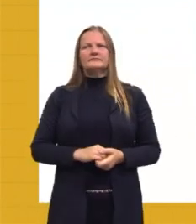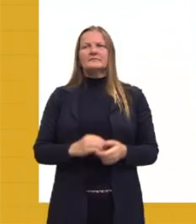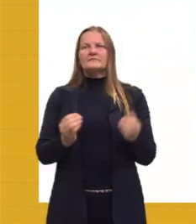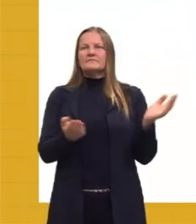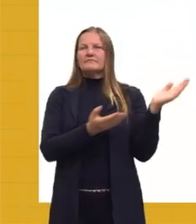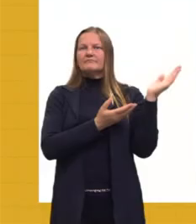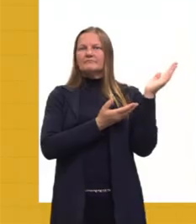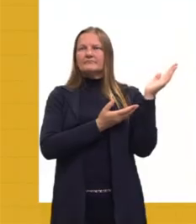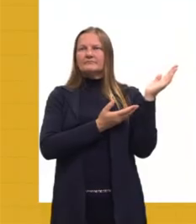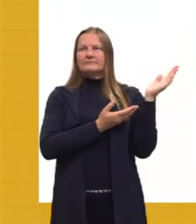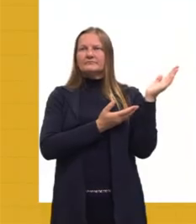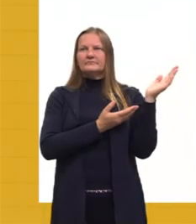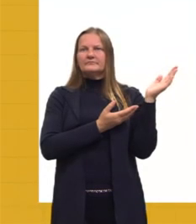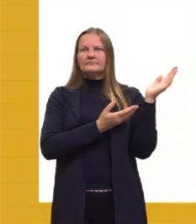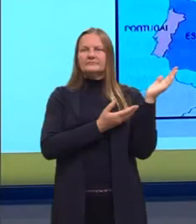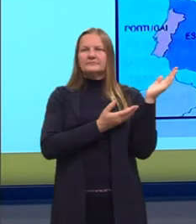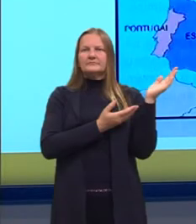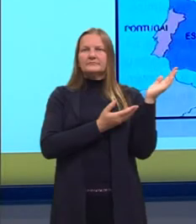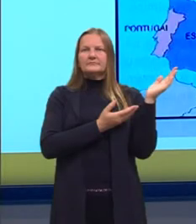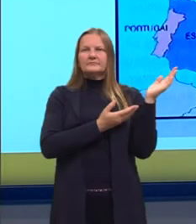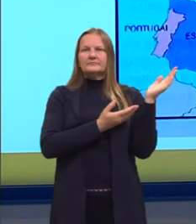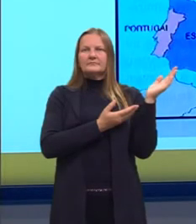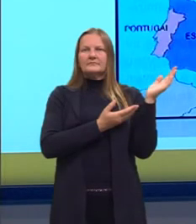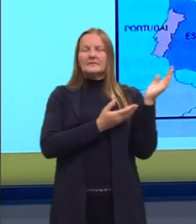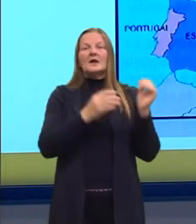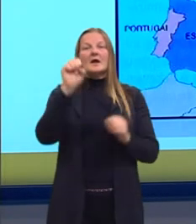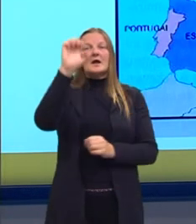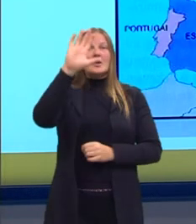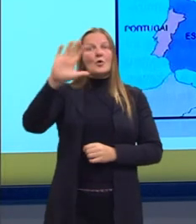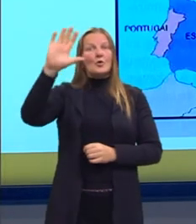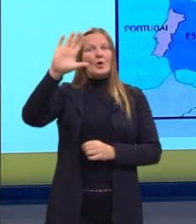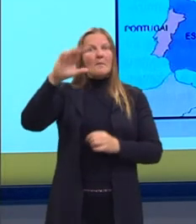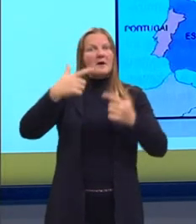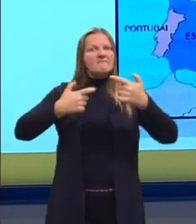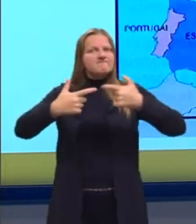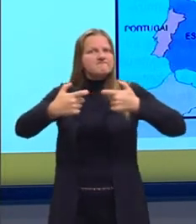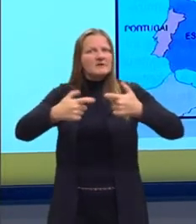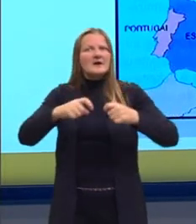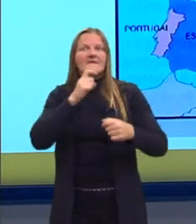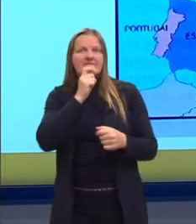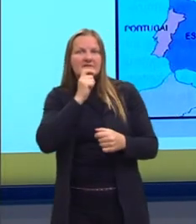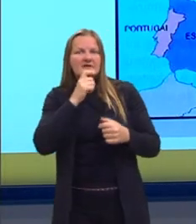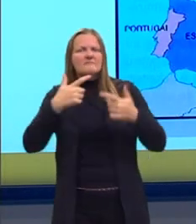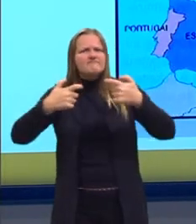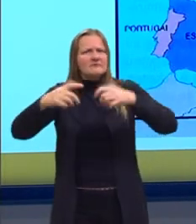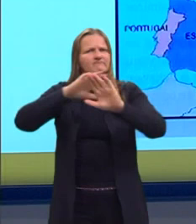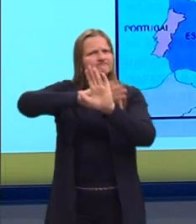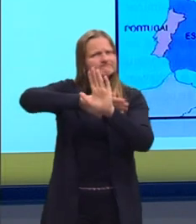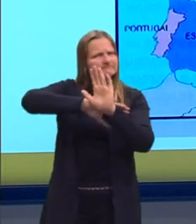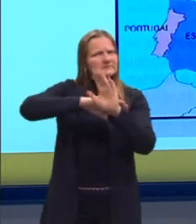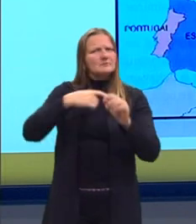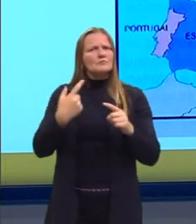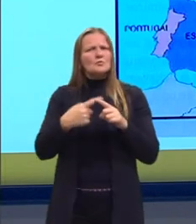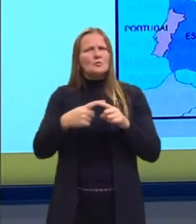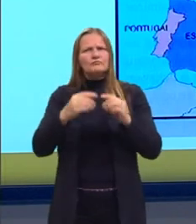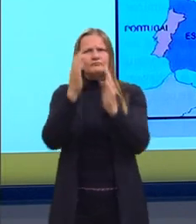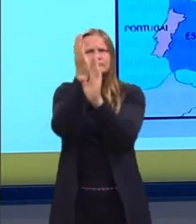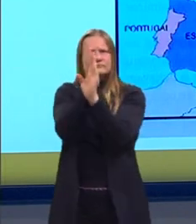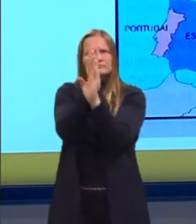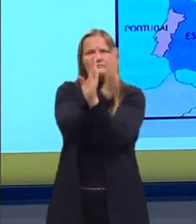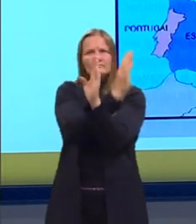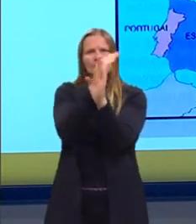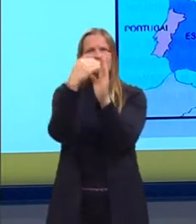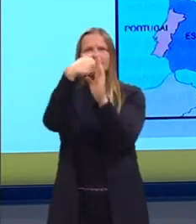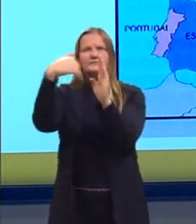vocês né a Europa né Durante a Guerra Fria ó então nós temos bem delimitado aqui ó a